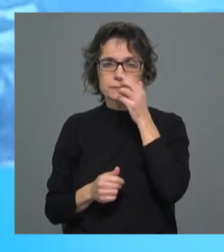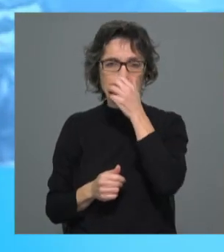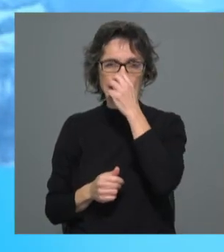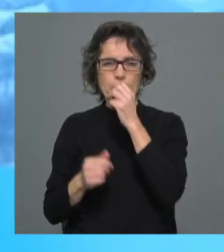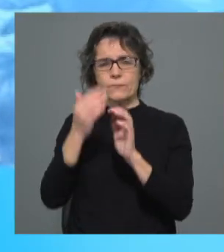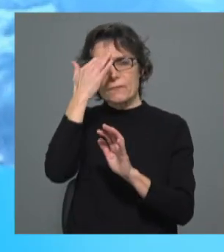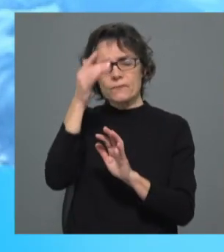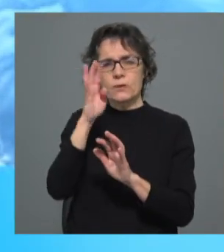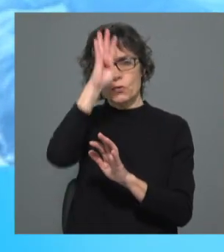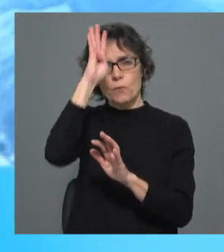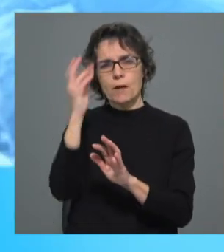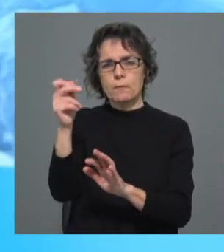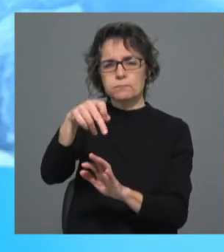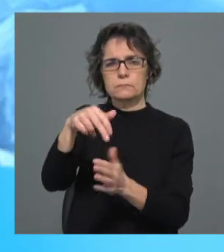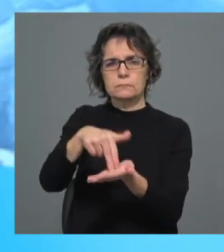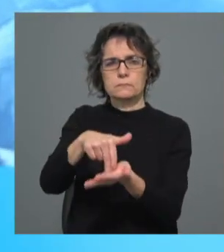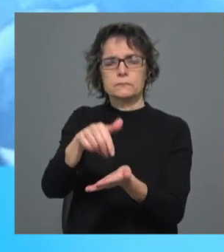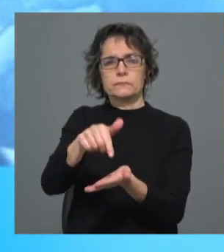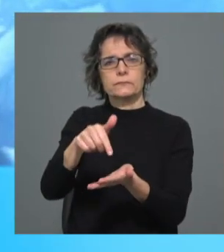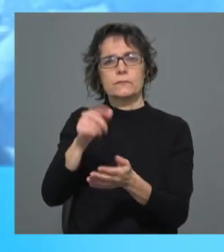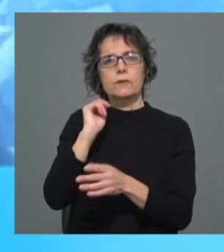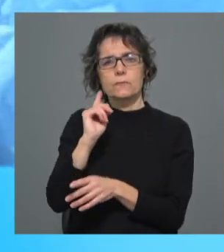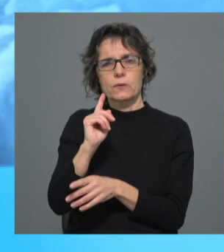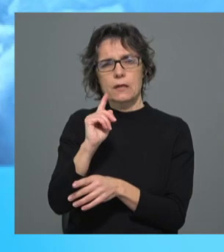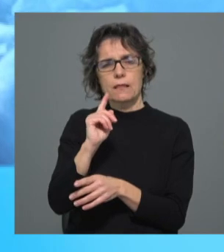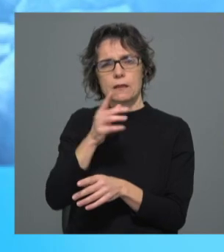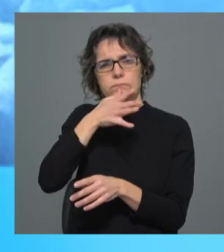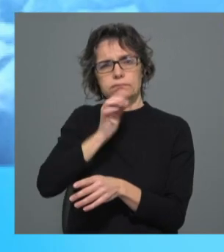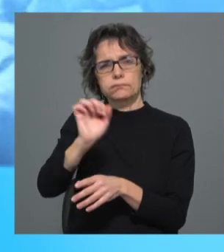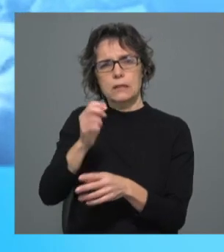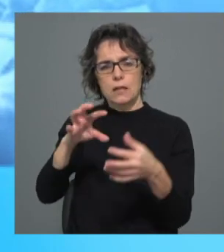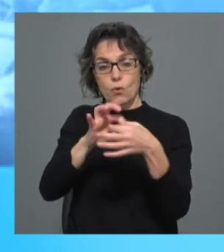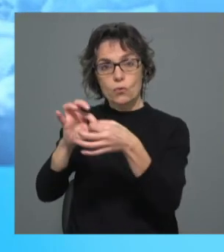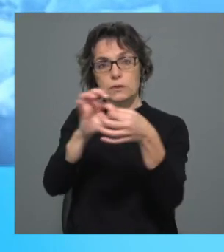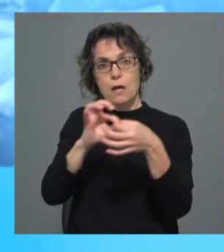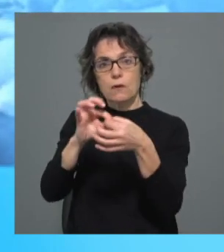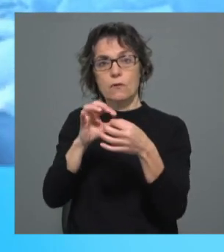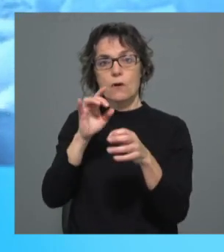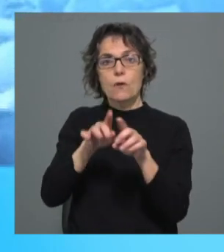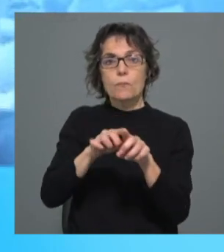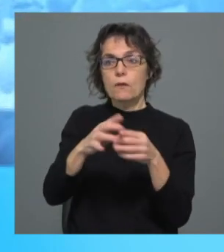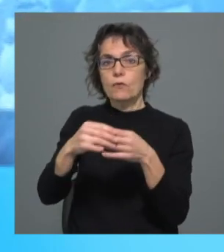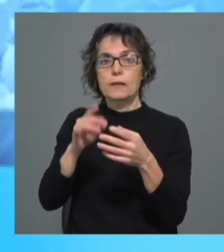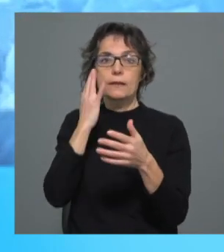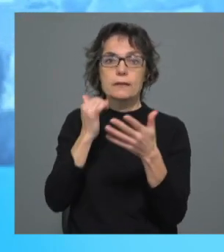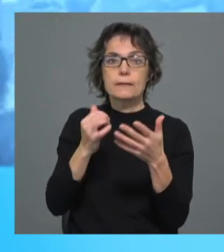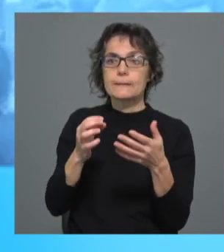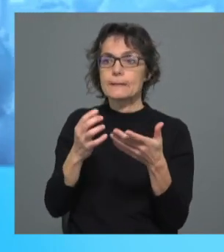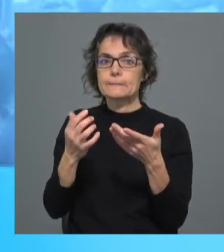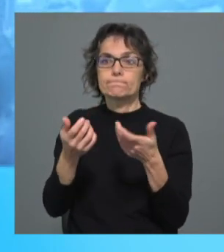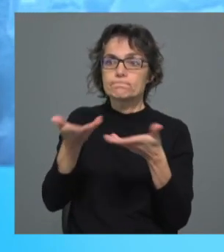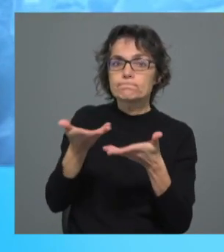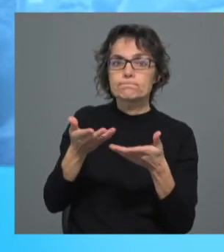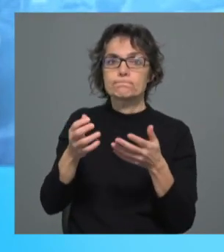todo esta mensagem para a união e o entendimento entre os líderes políticos, mas também para toda a